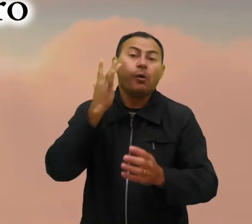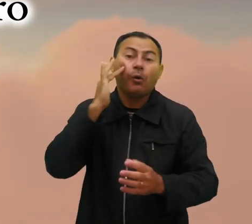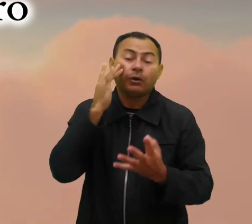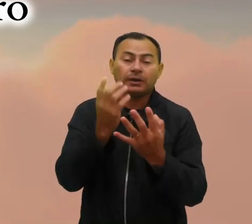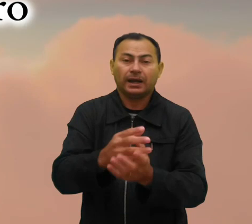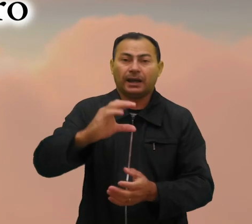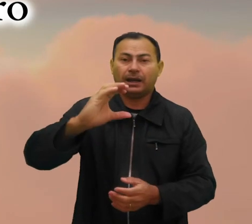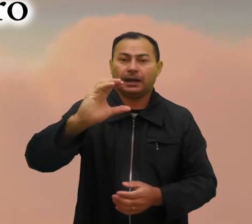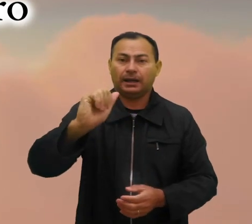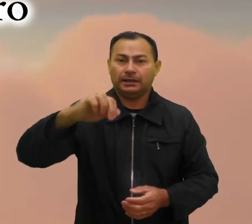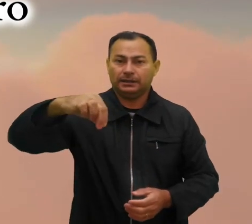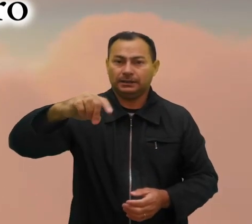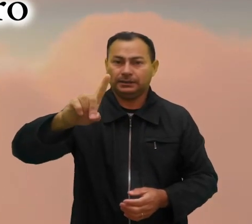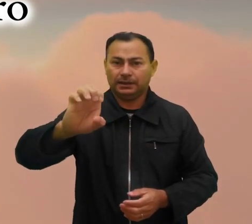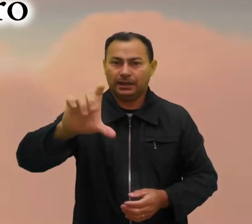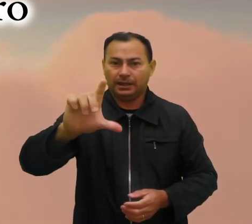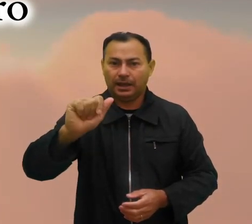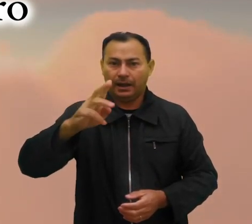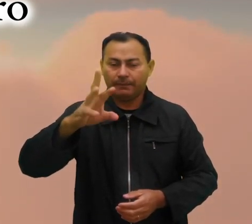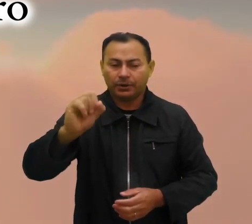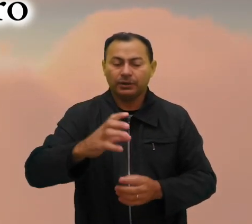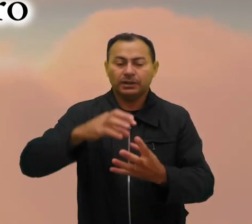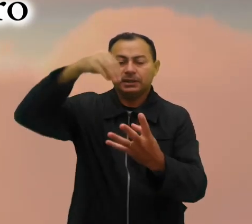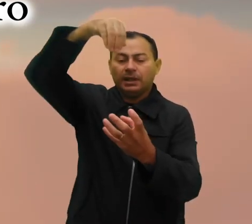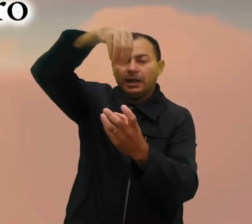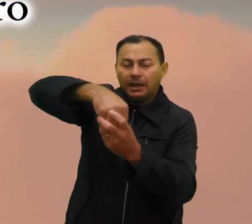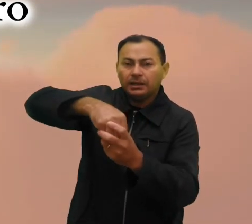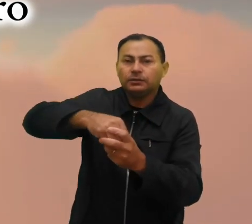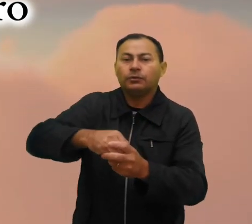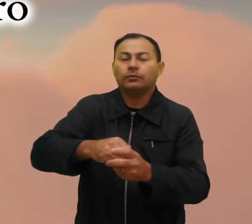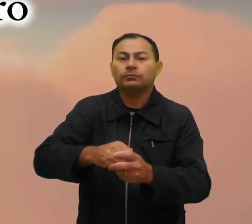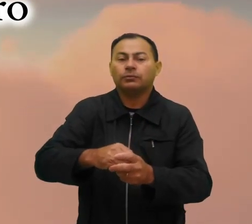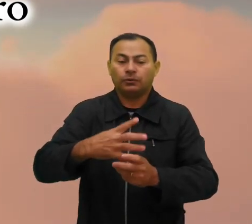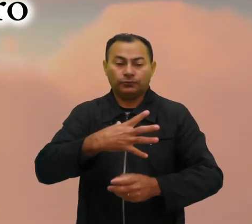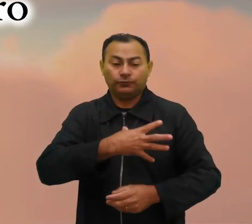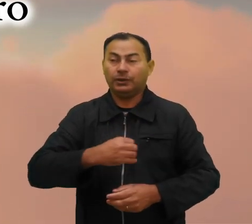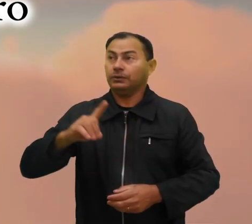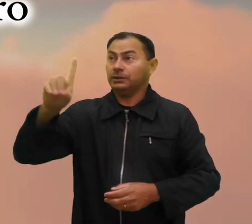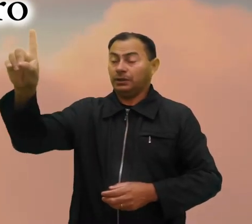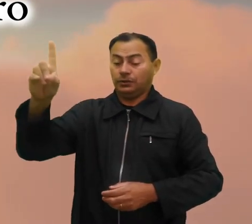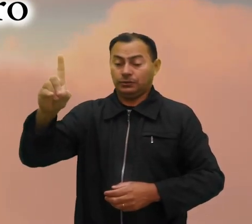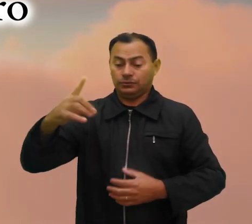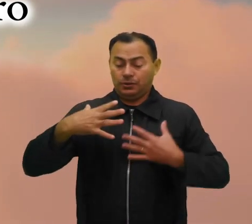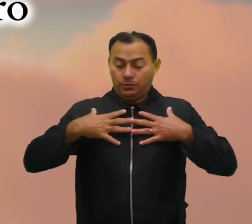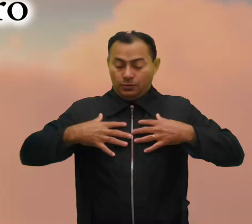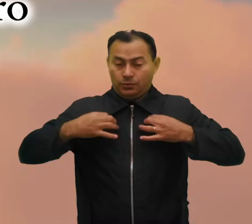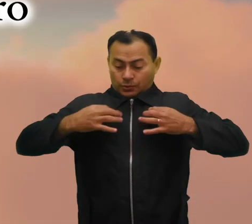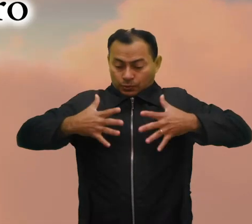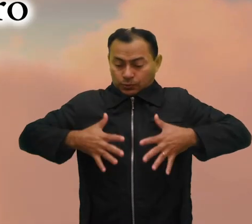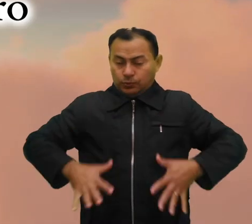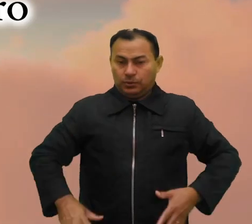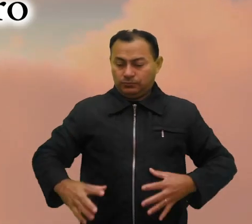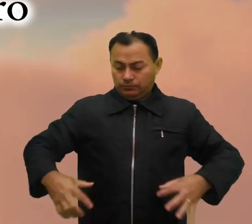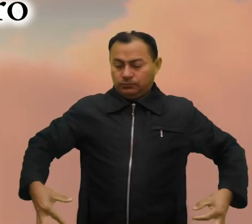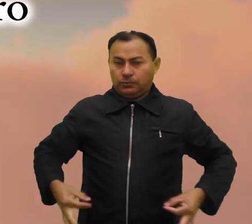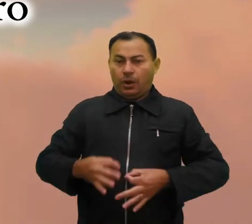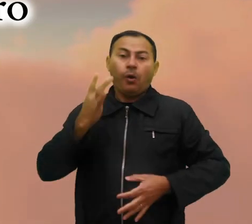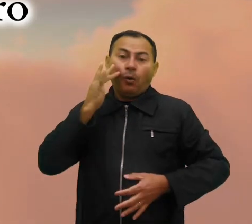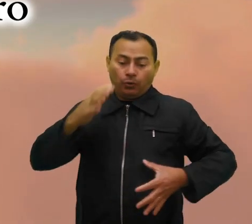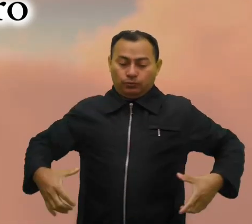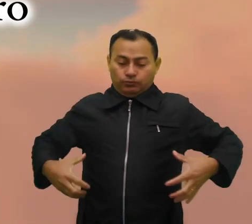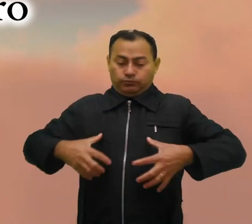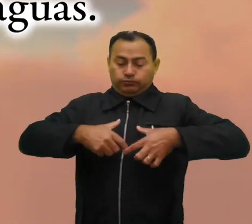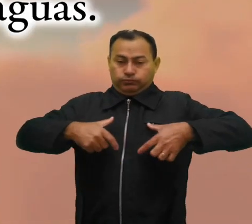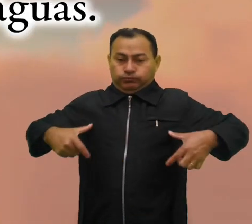os candelabros alguém semelhante a um filho de homem, com uma veste que chegava aos seus pés, e um cinturão de ouro ao redor